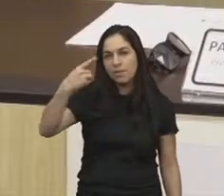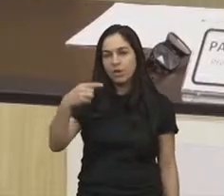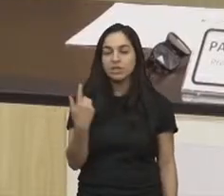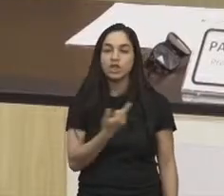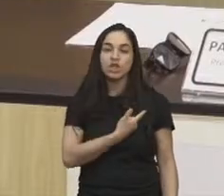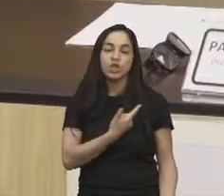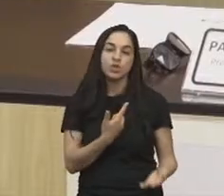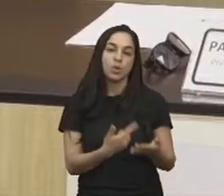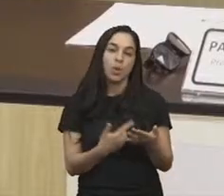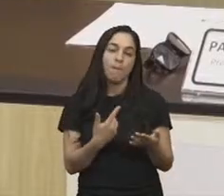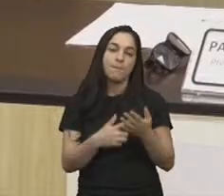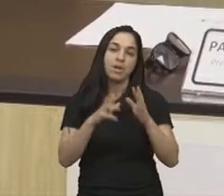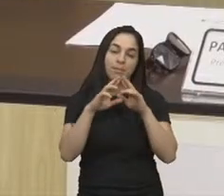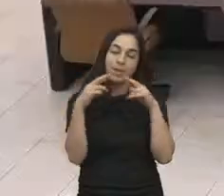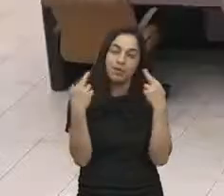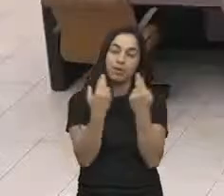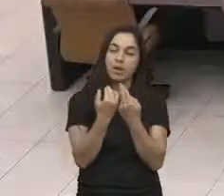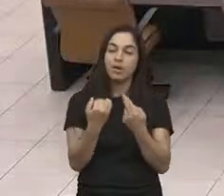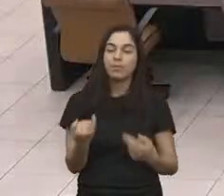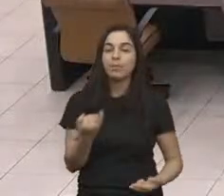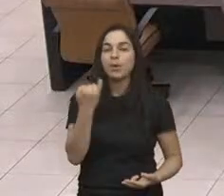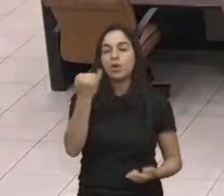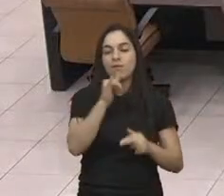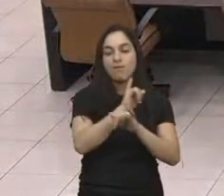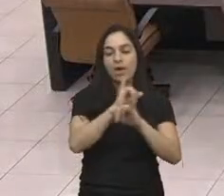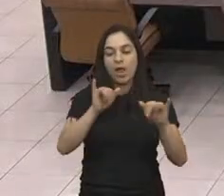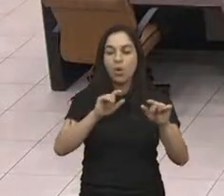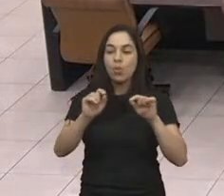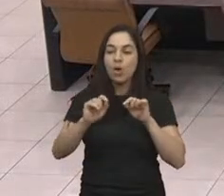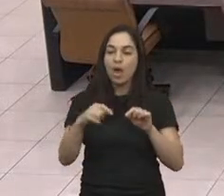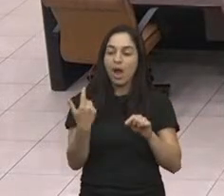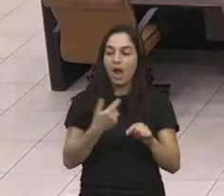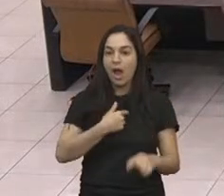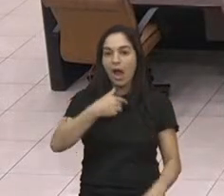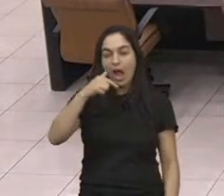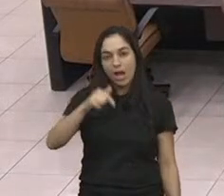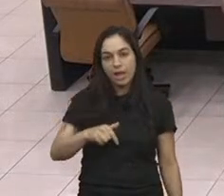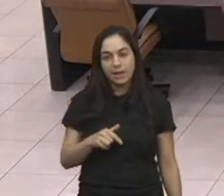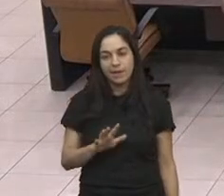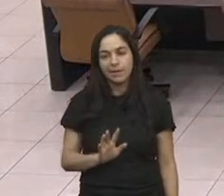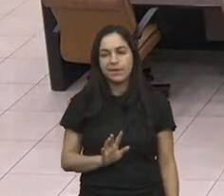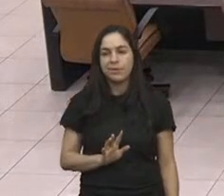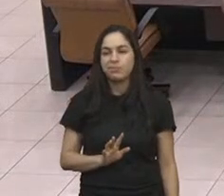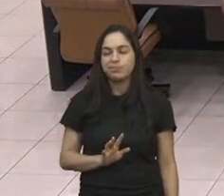uma reunião. É importante ressaltar, a gente não está de maneira nenhuma